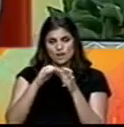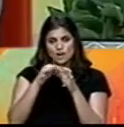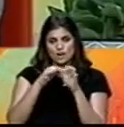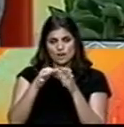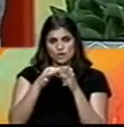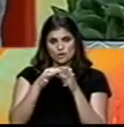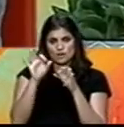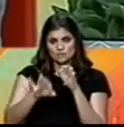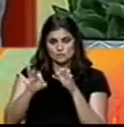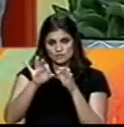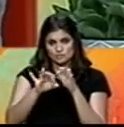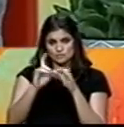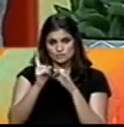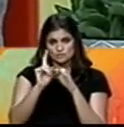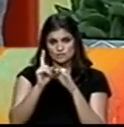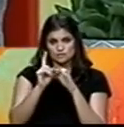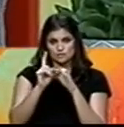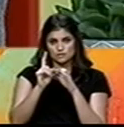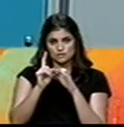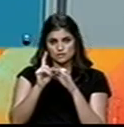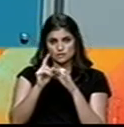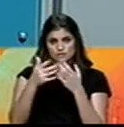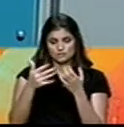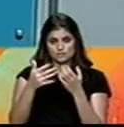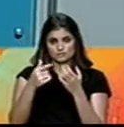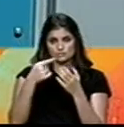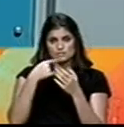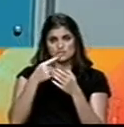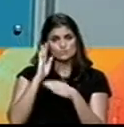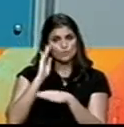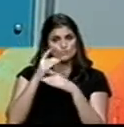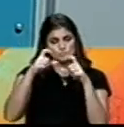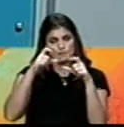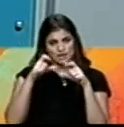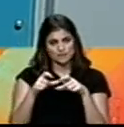essa. Não é grão de bico, Jorge. Pois sim, também. Mandaste-me para o último parágrafo.